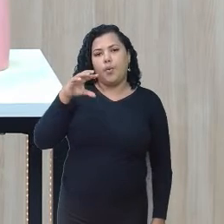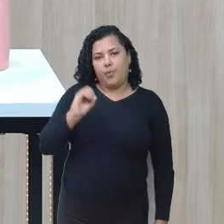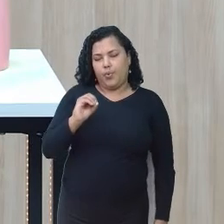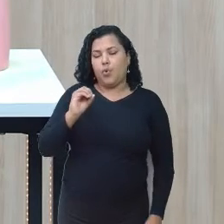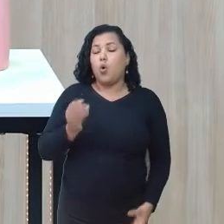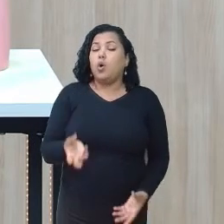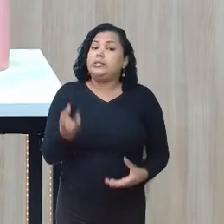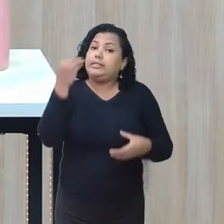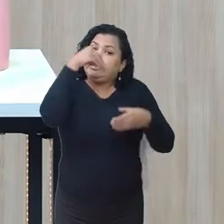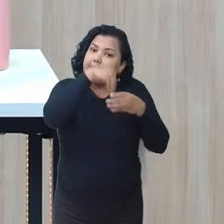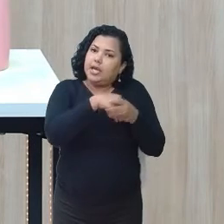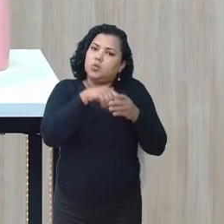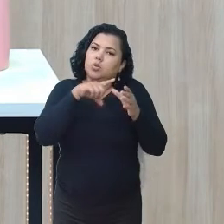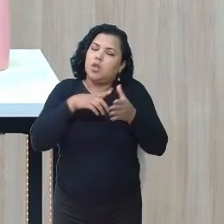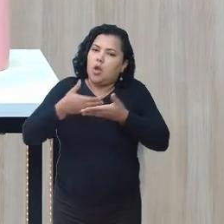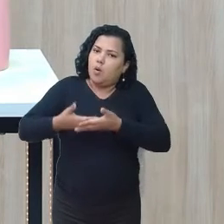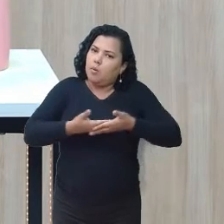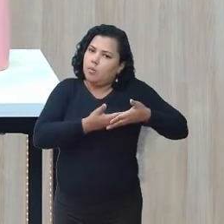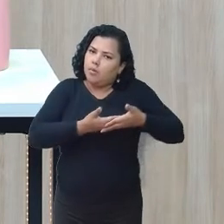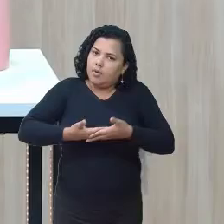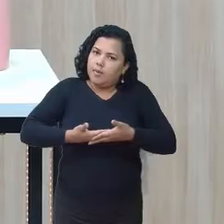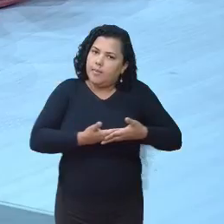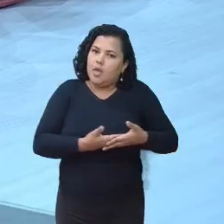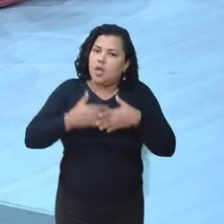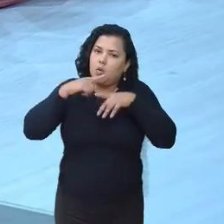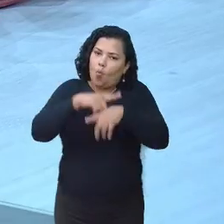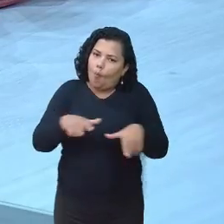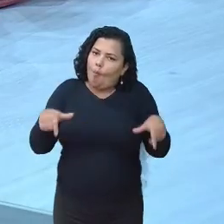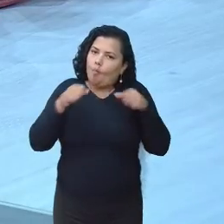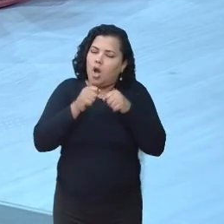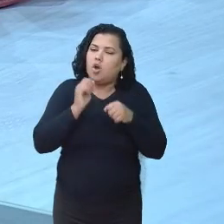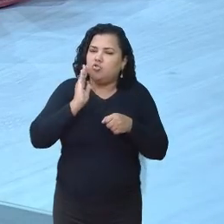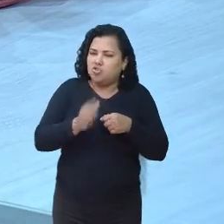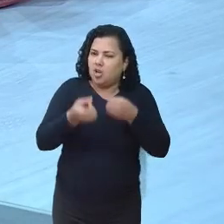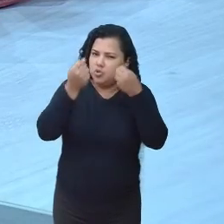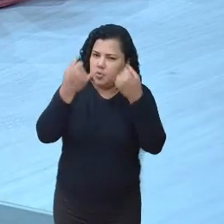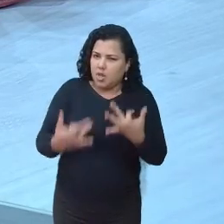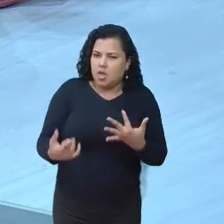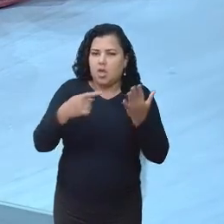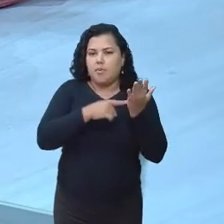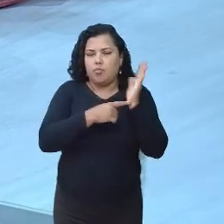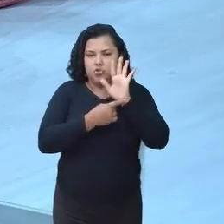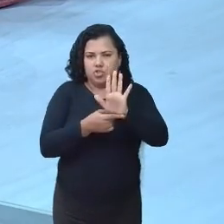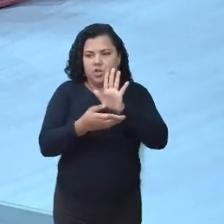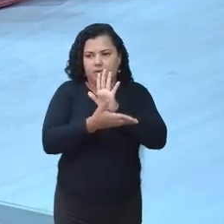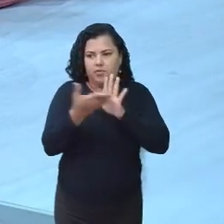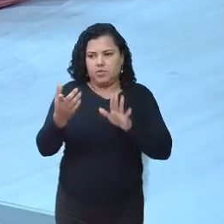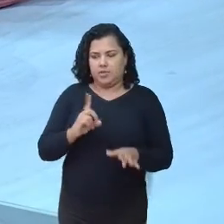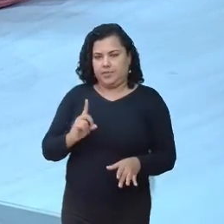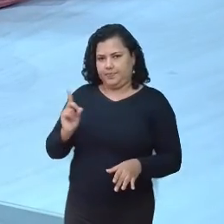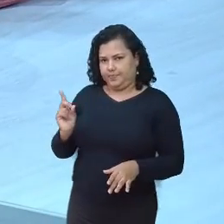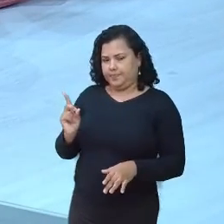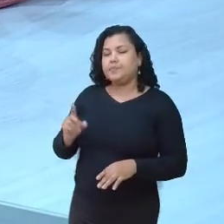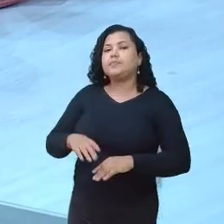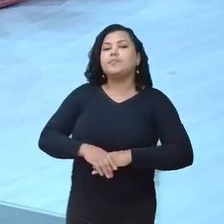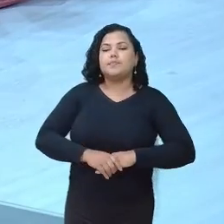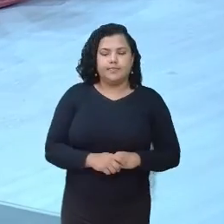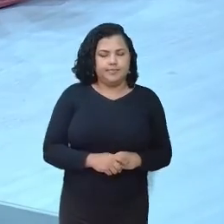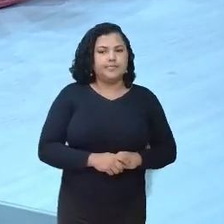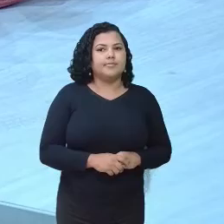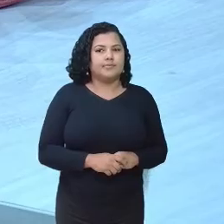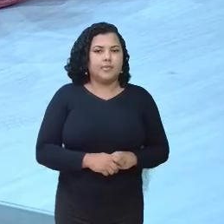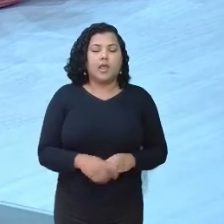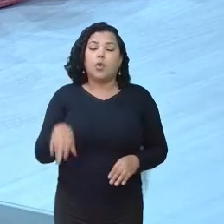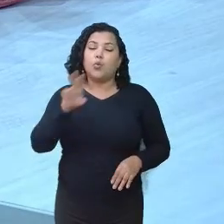ficar o bebê, aquela parte oca que eu acabei de mostrar a vocês, essa parte oca aqui, que ela